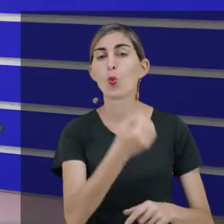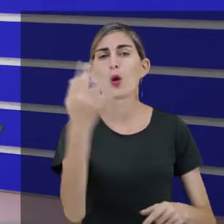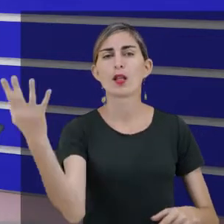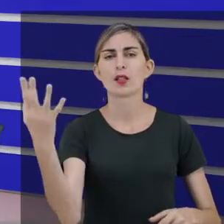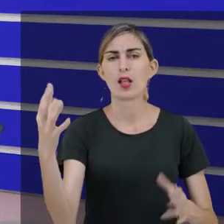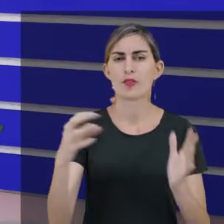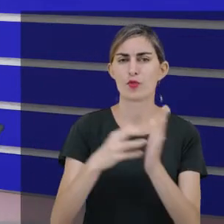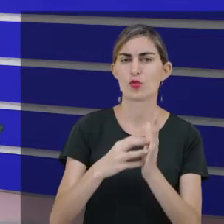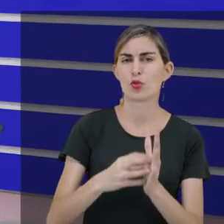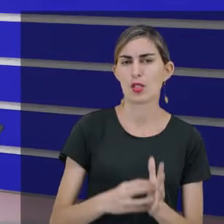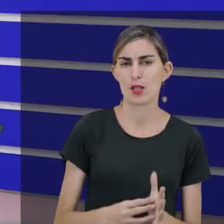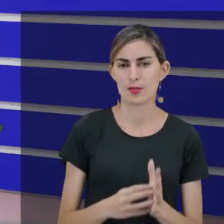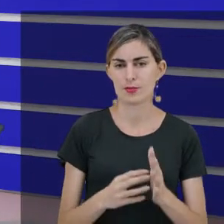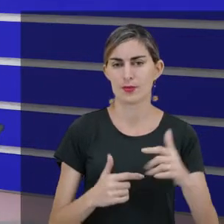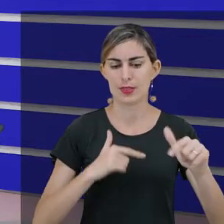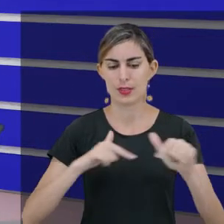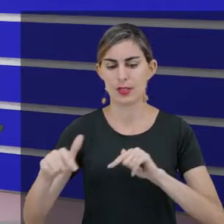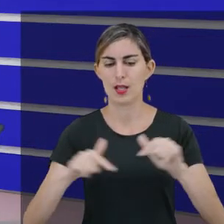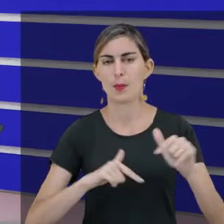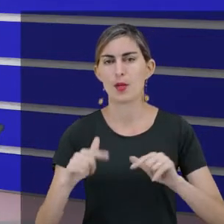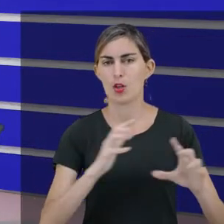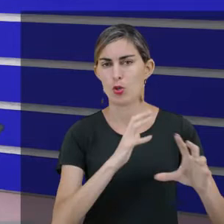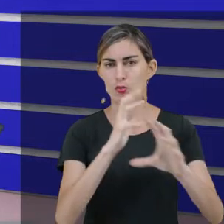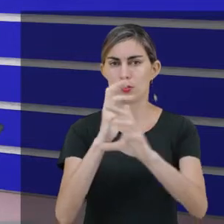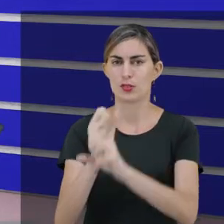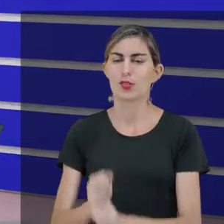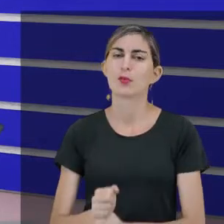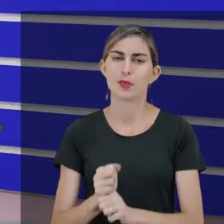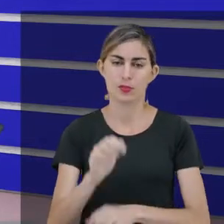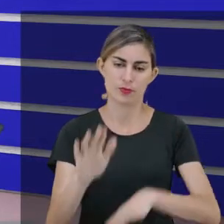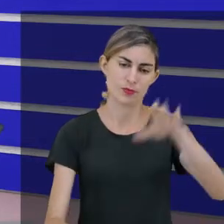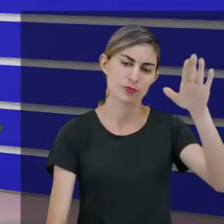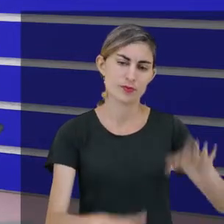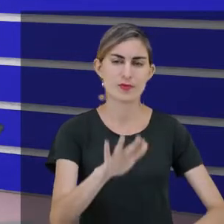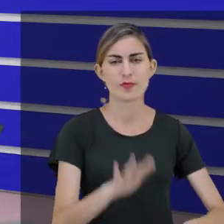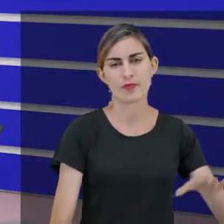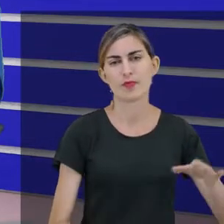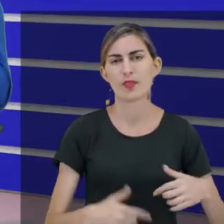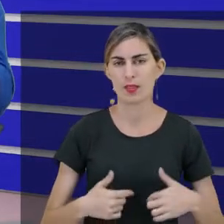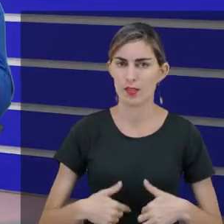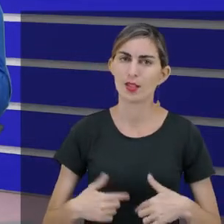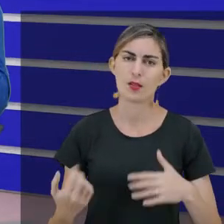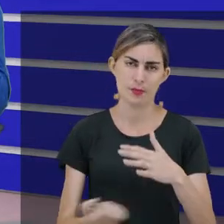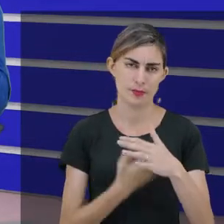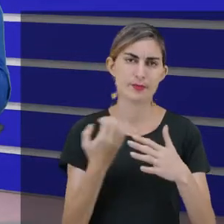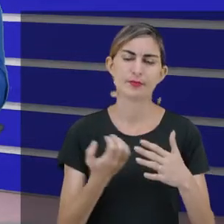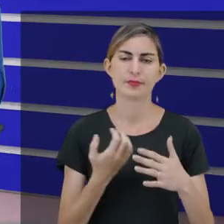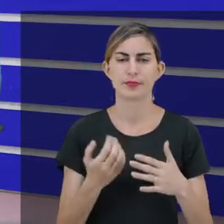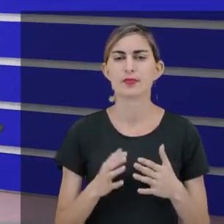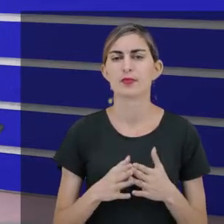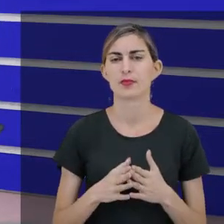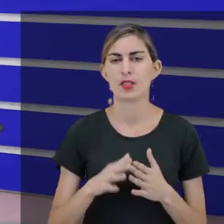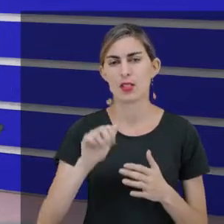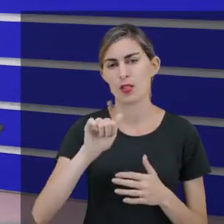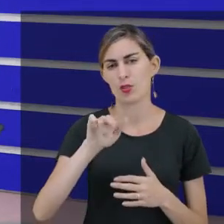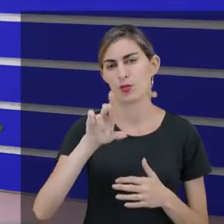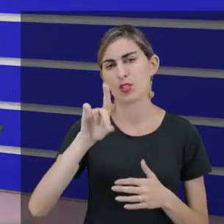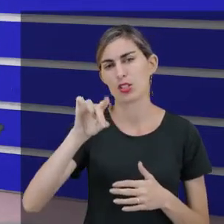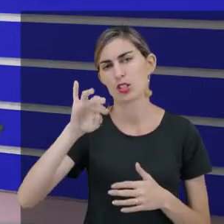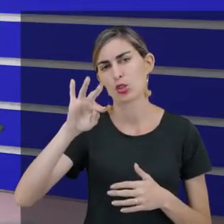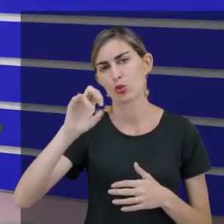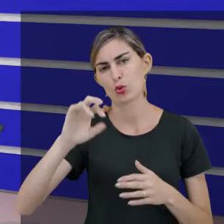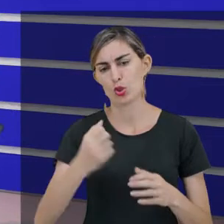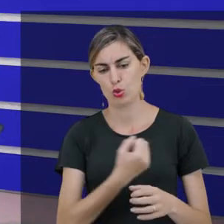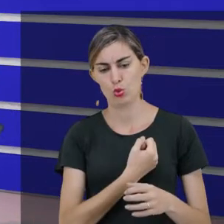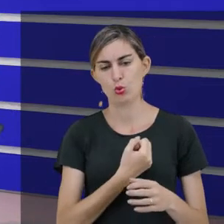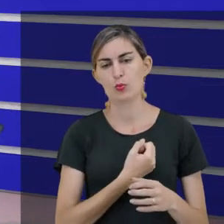funcionários, de colaboradores. Então, o orçamento disso aí vai variar muito pelo escopo, né? A amplitude da auditoria, somado-se ao